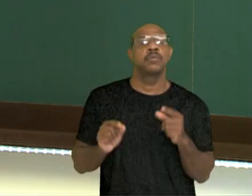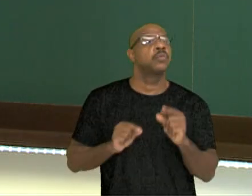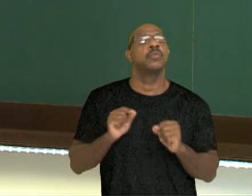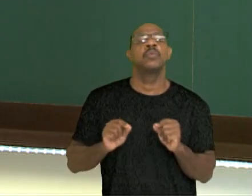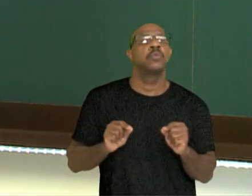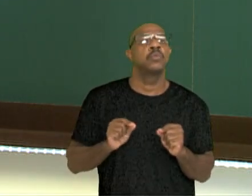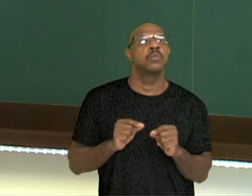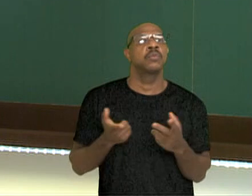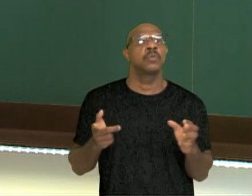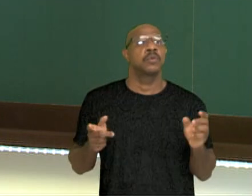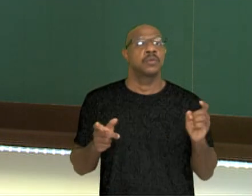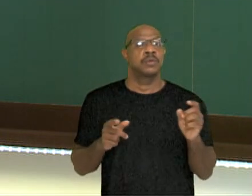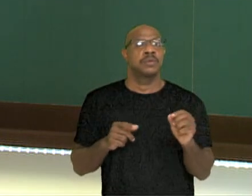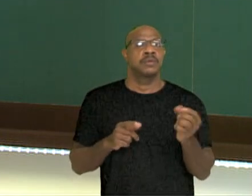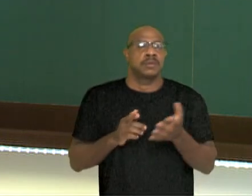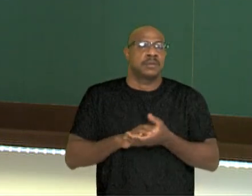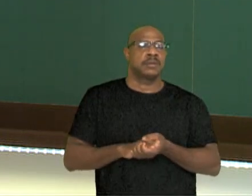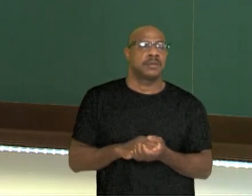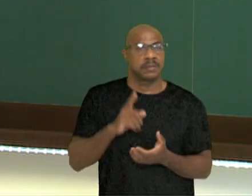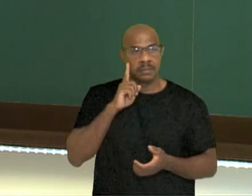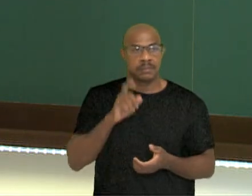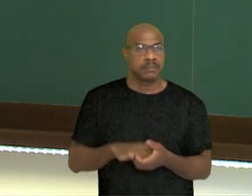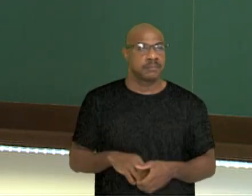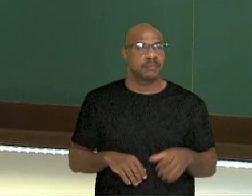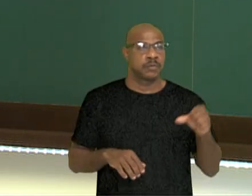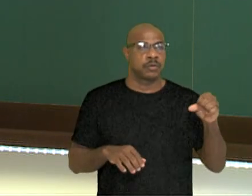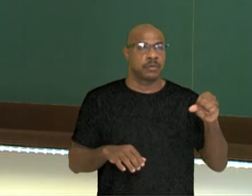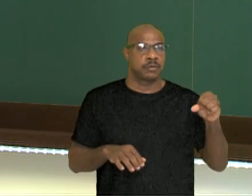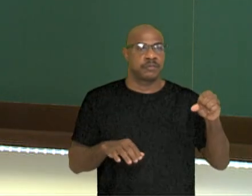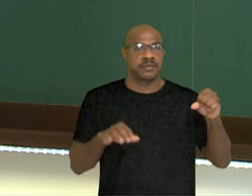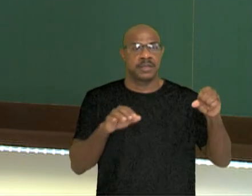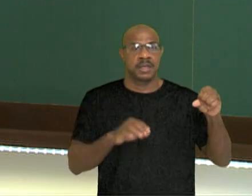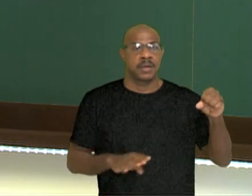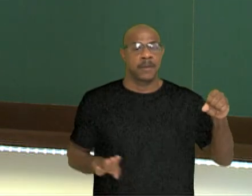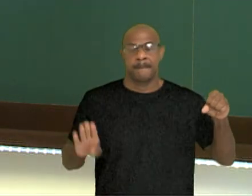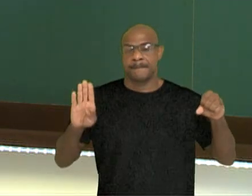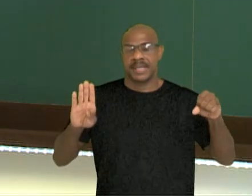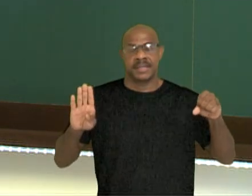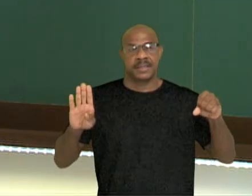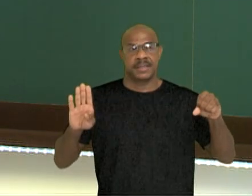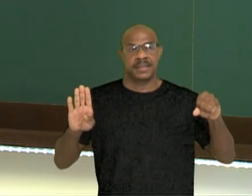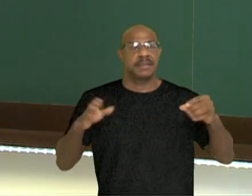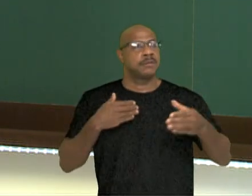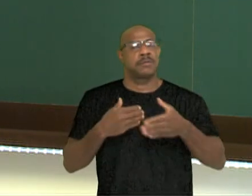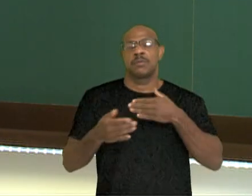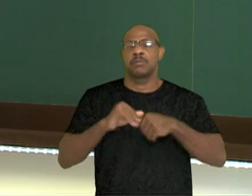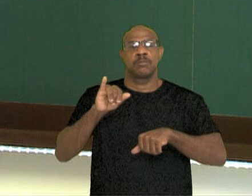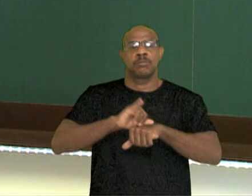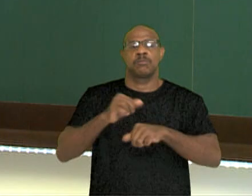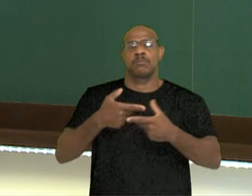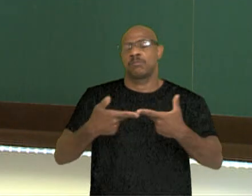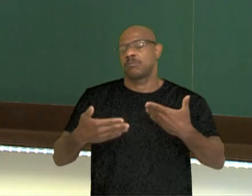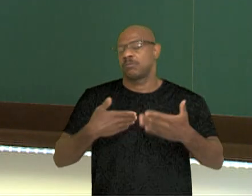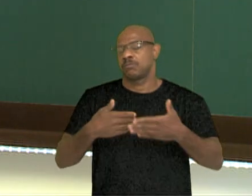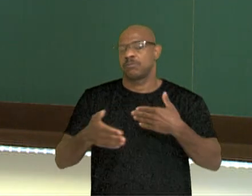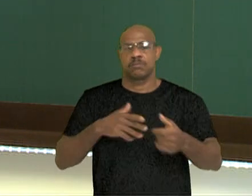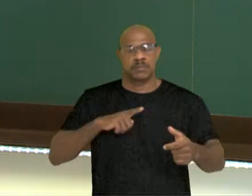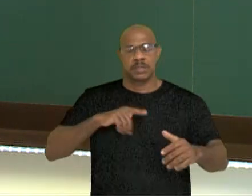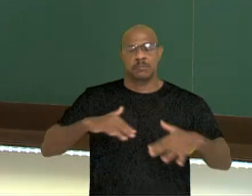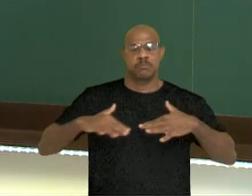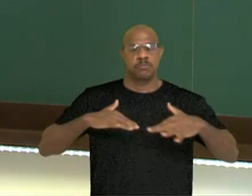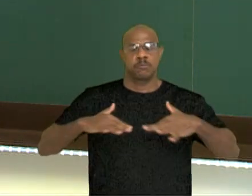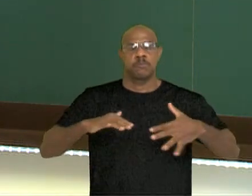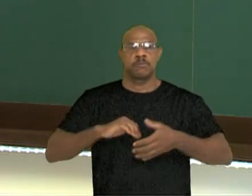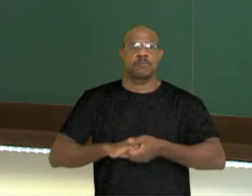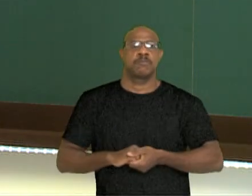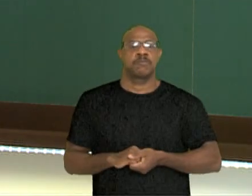em relação ao móvel B. Quando eu me refiro a móvel, estou me referindo a qualquer objeto, né, qualquer coisa que está se movimentando. Né? No